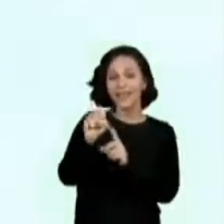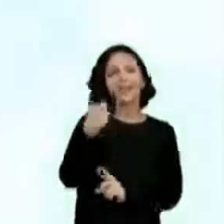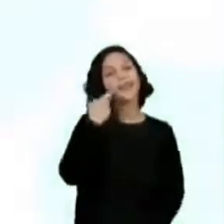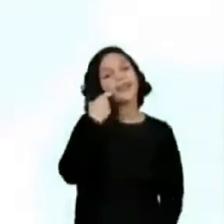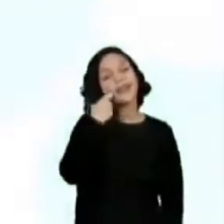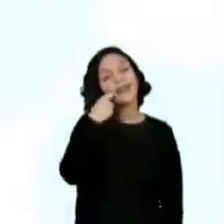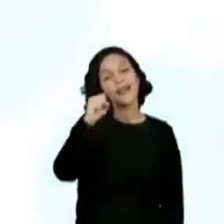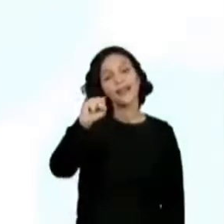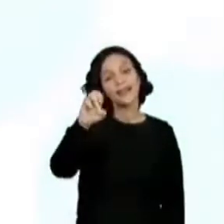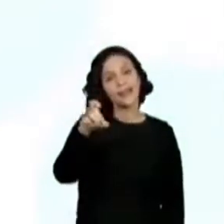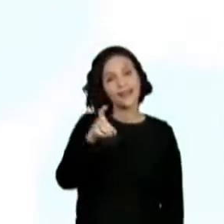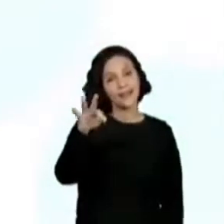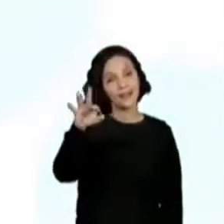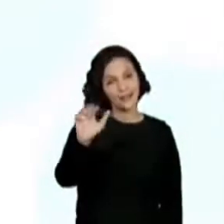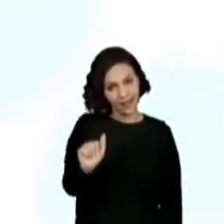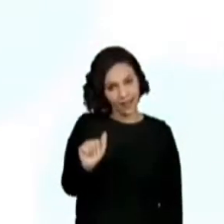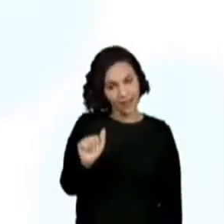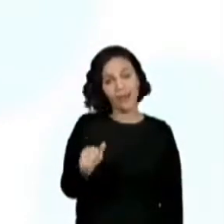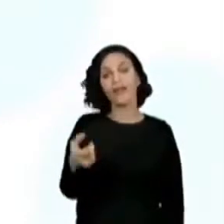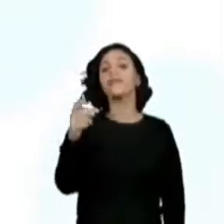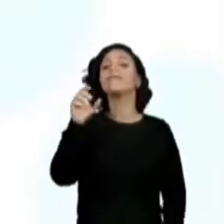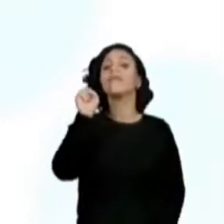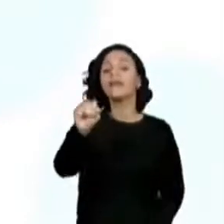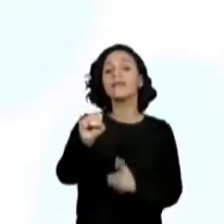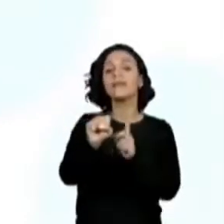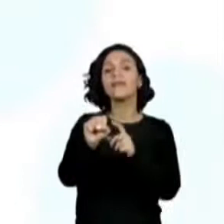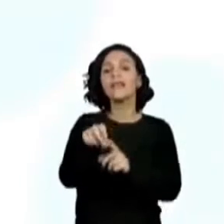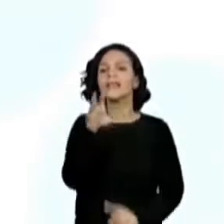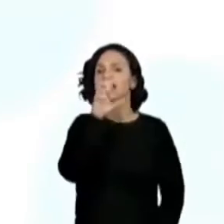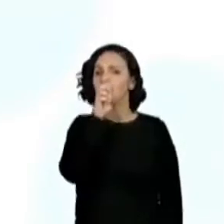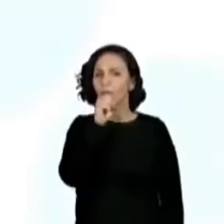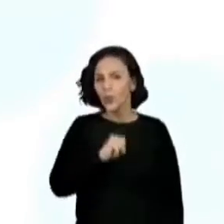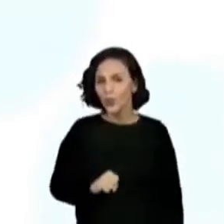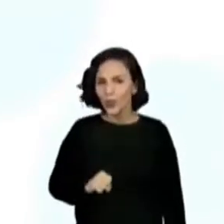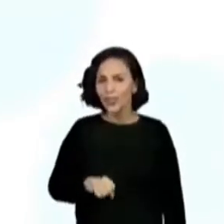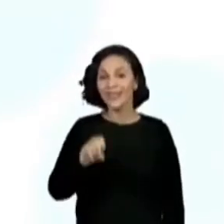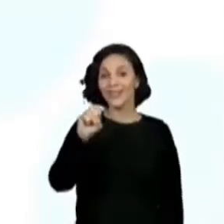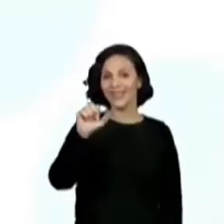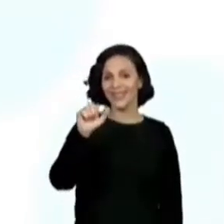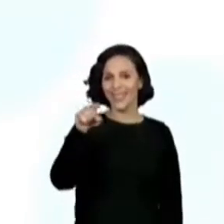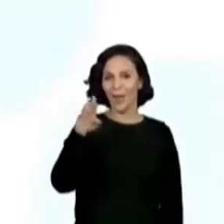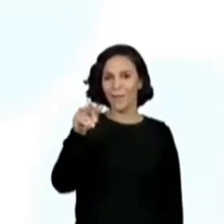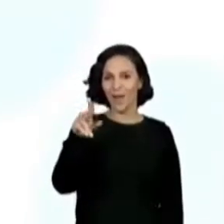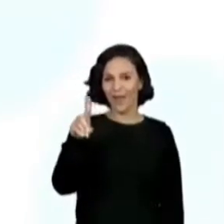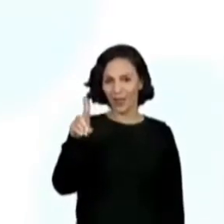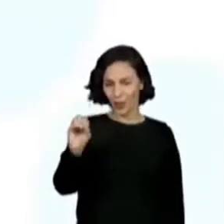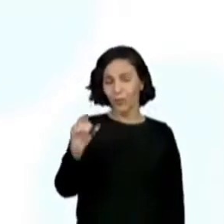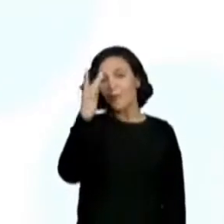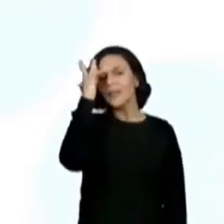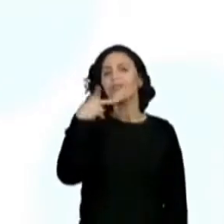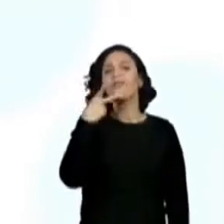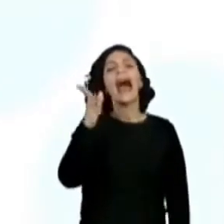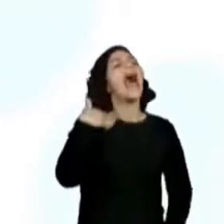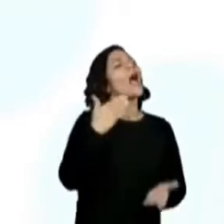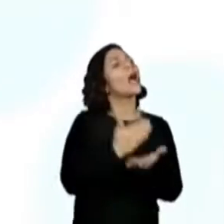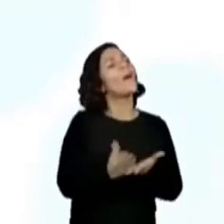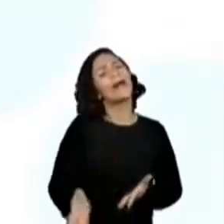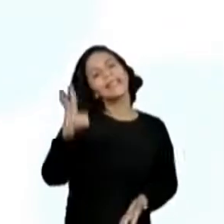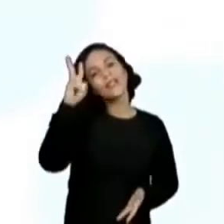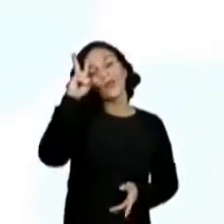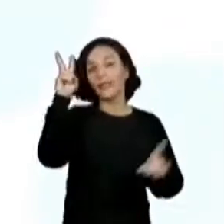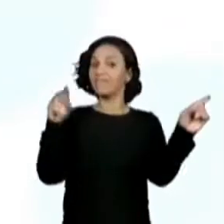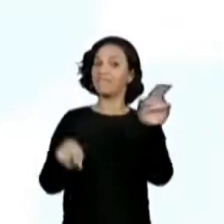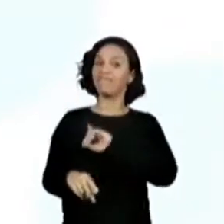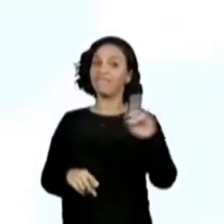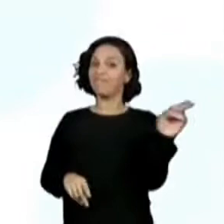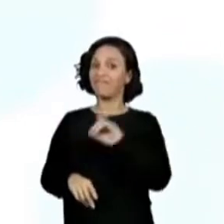sábado. A gente tem mania, né? De falar assim, que dia começa a semana? Segunda! Olha, só o nome já